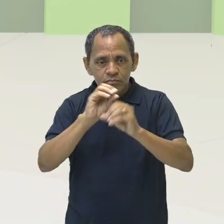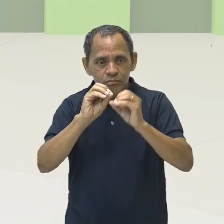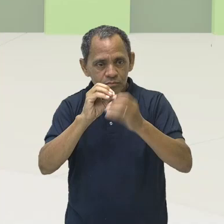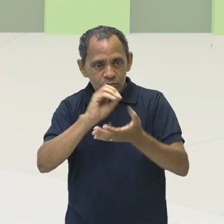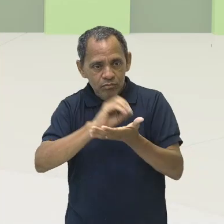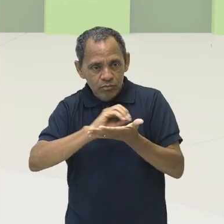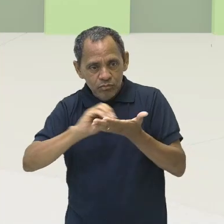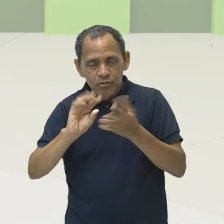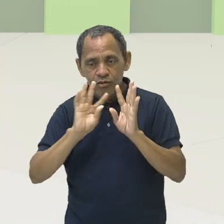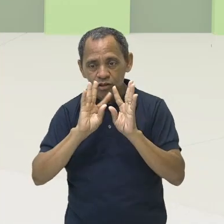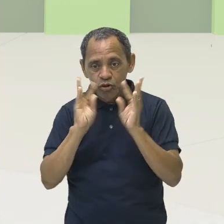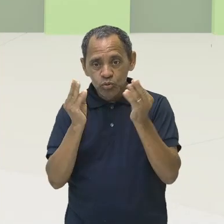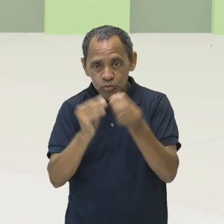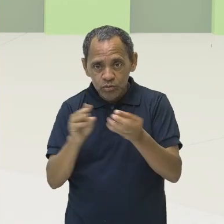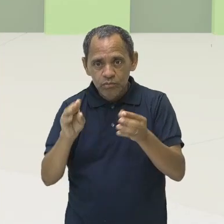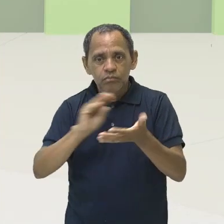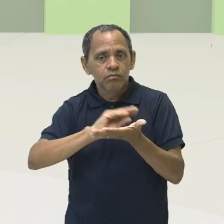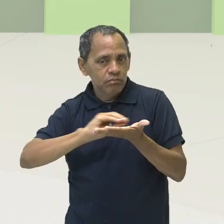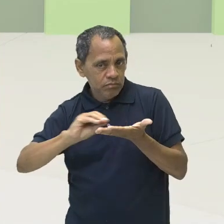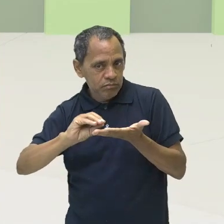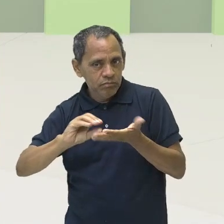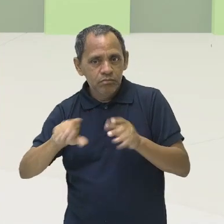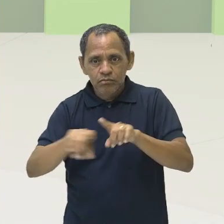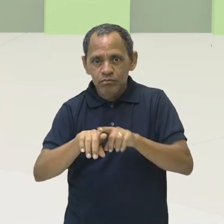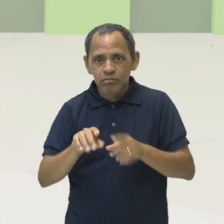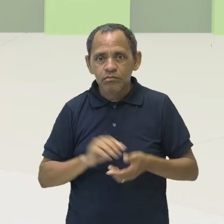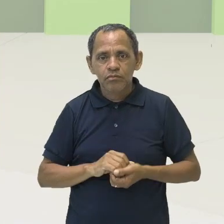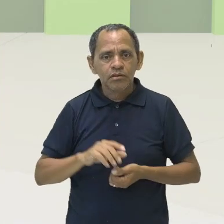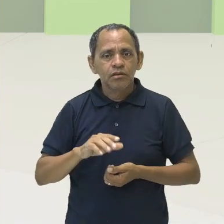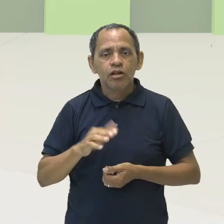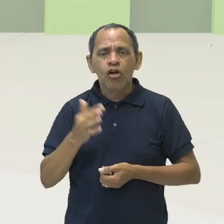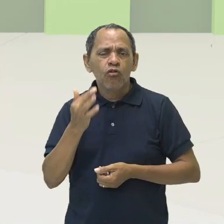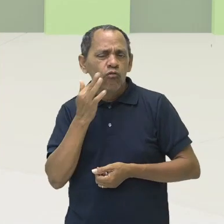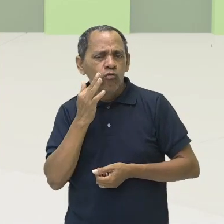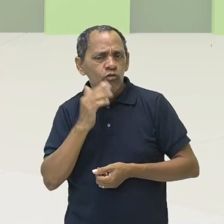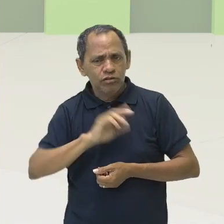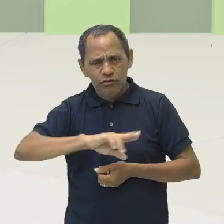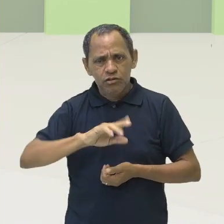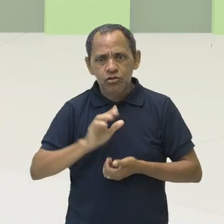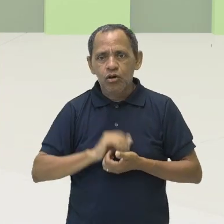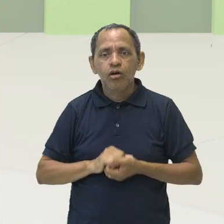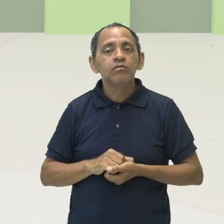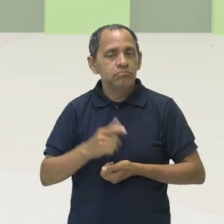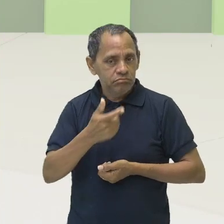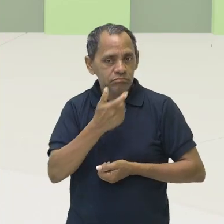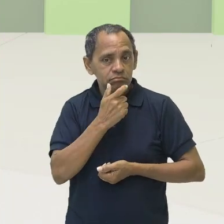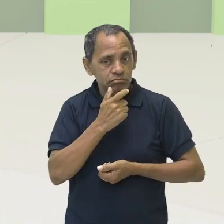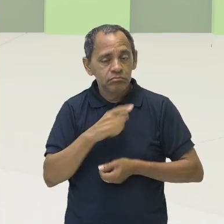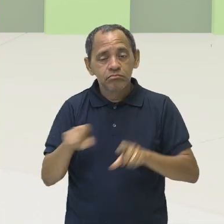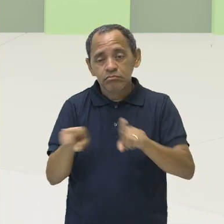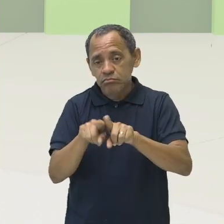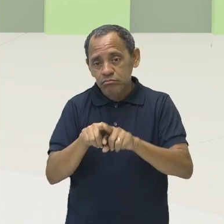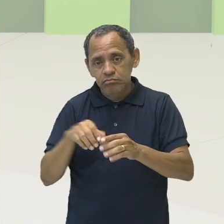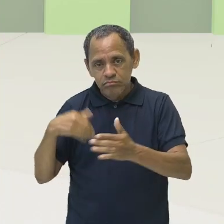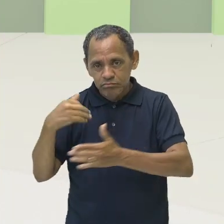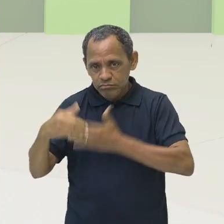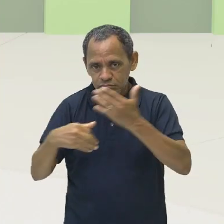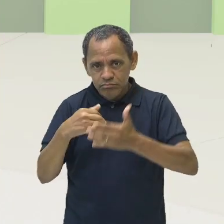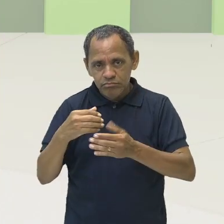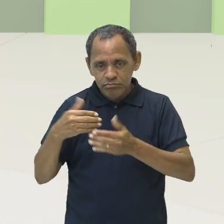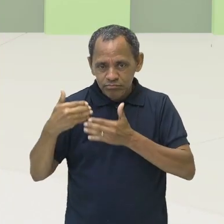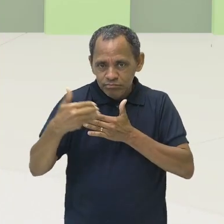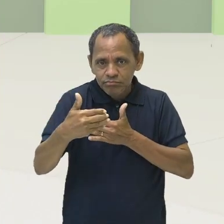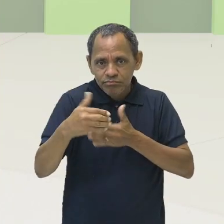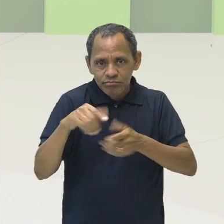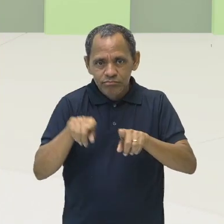só nas frutas, mas nós também temos em medicamentos, que são tecnologias que foram desenvolvidas ao longo do tempo.